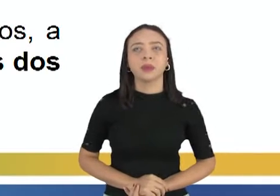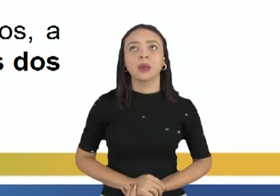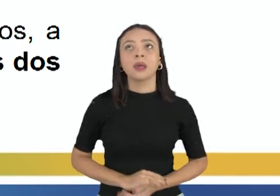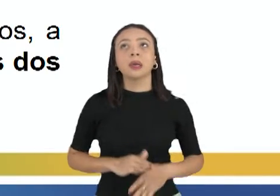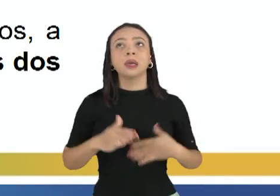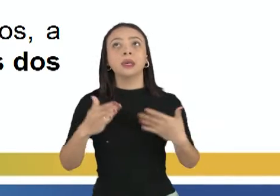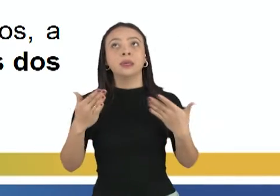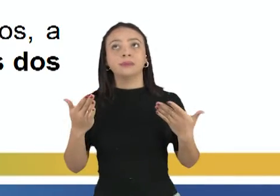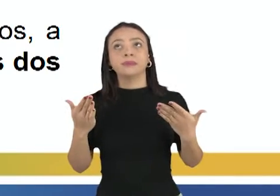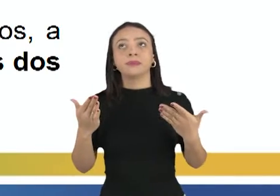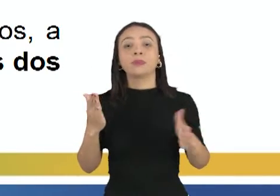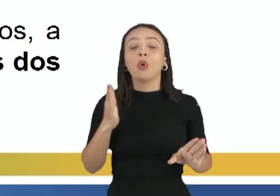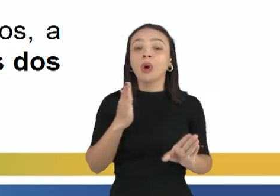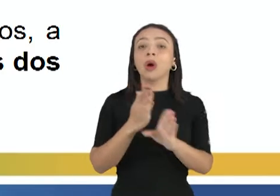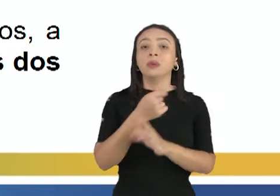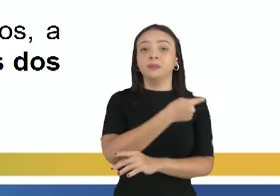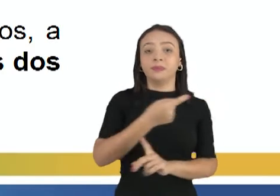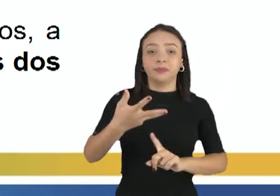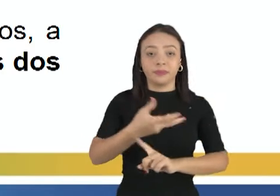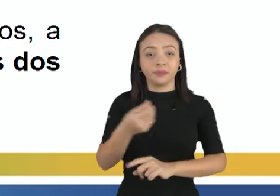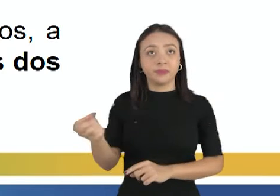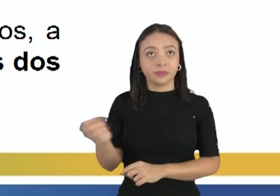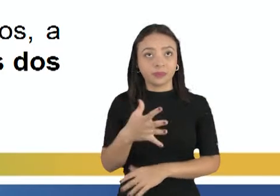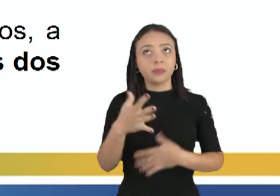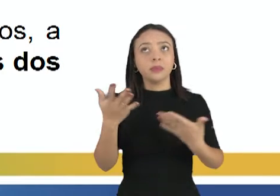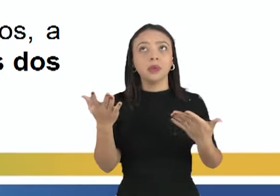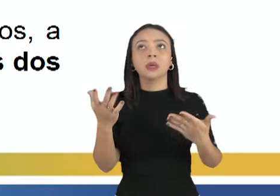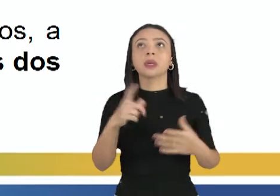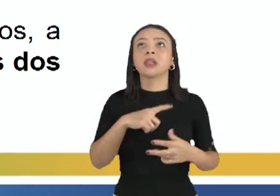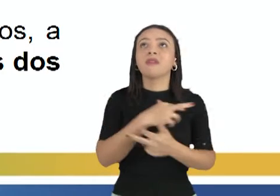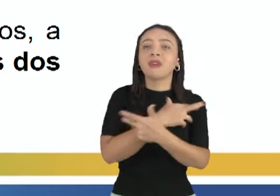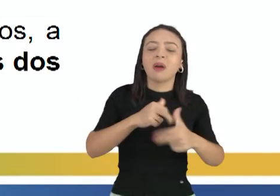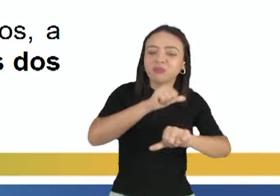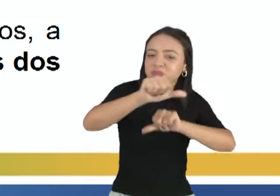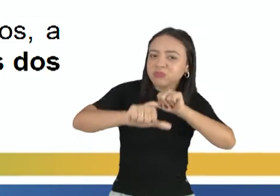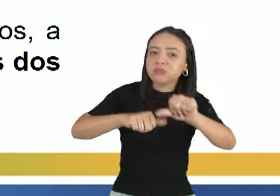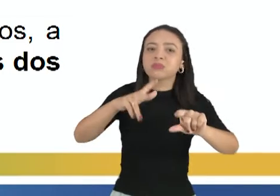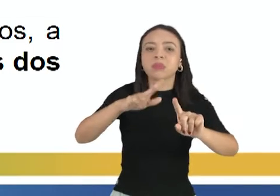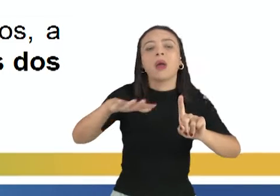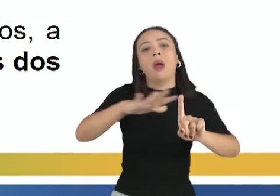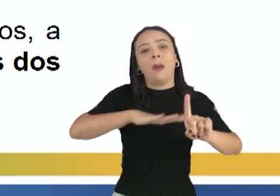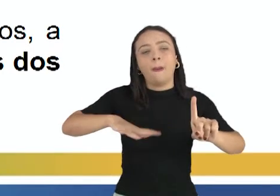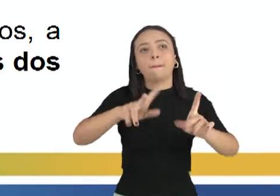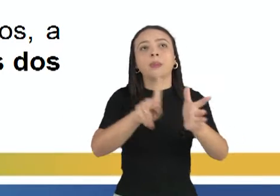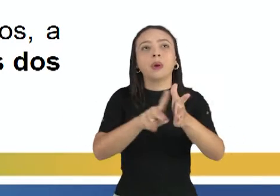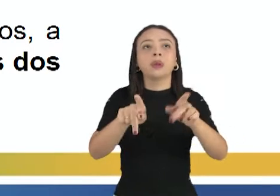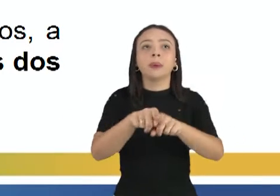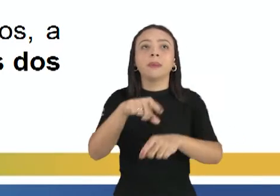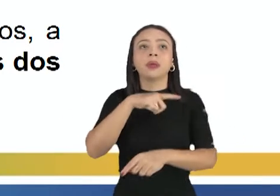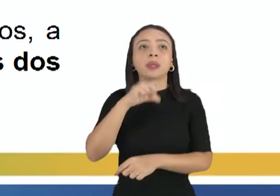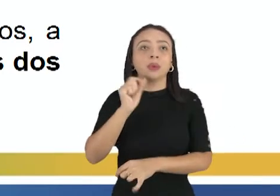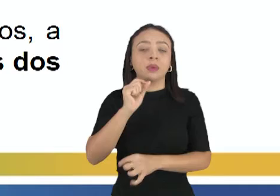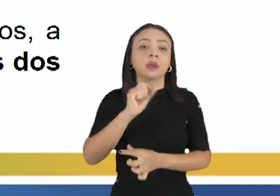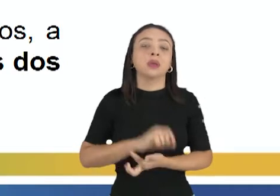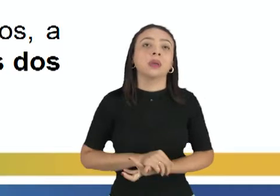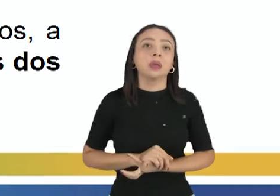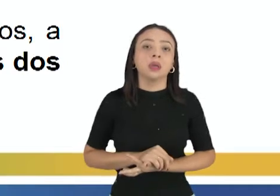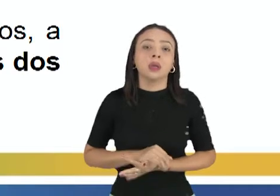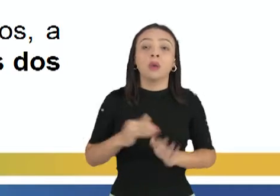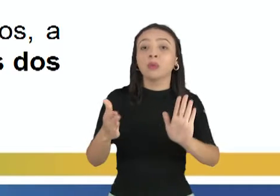Com a Semana da Arte Moderna, em um momento em que o país passar por diversas modificações sociais, nós vamos ter os